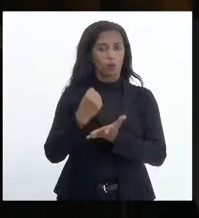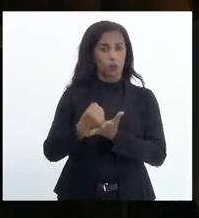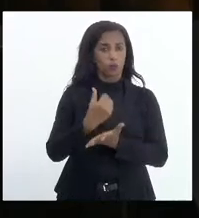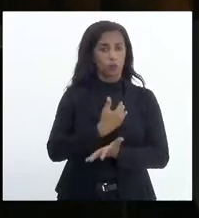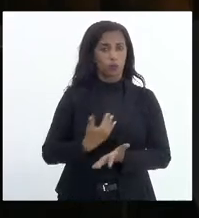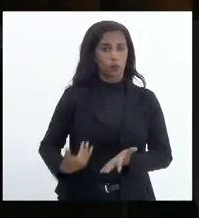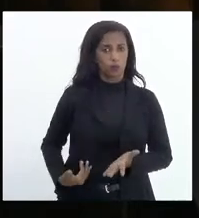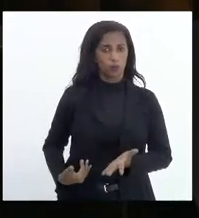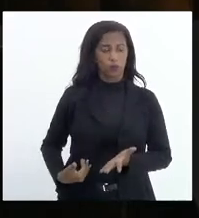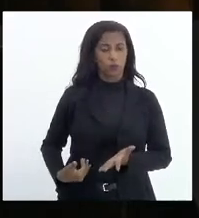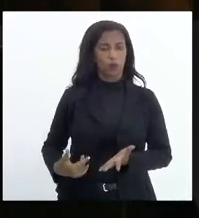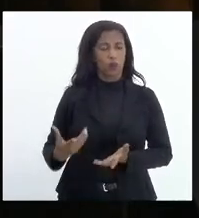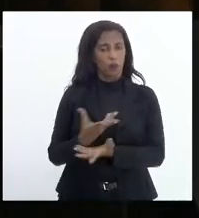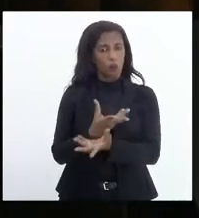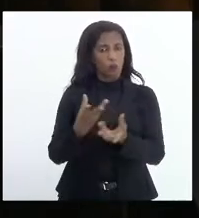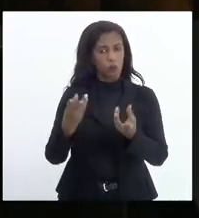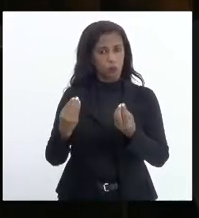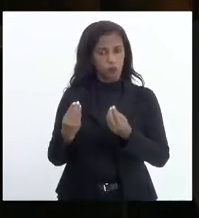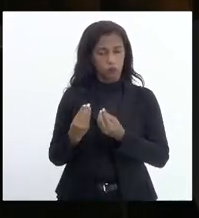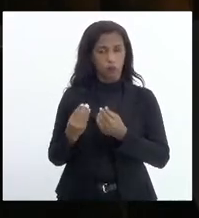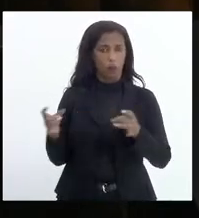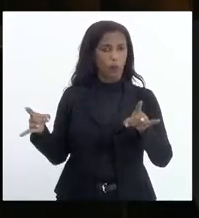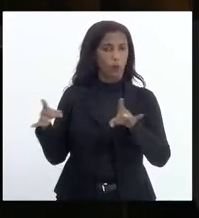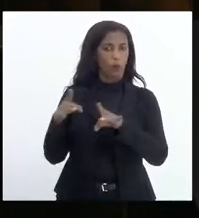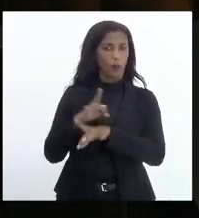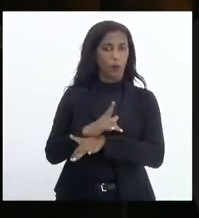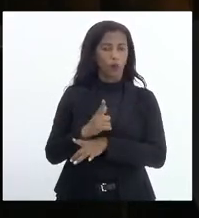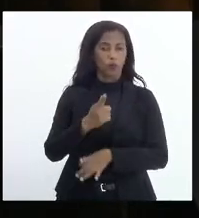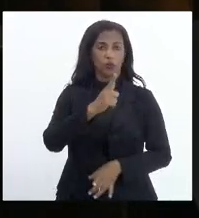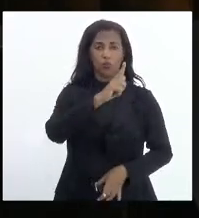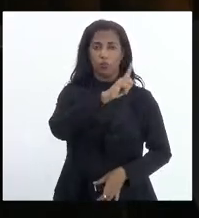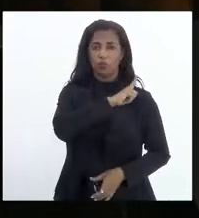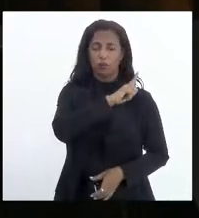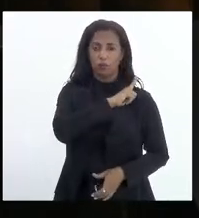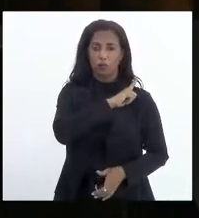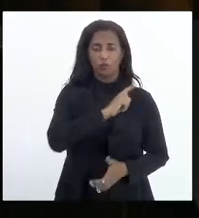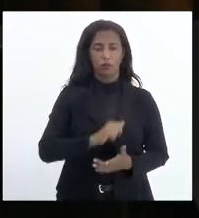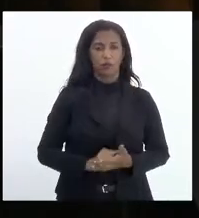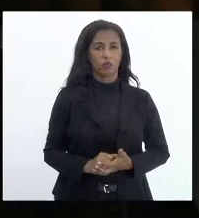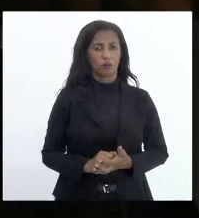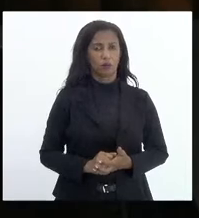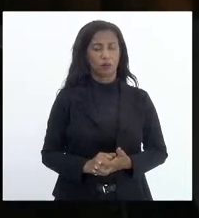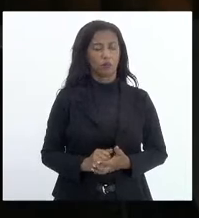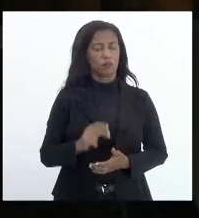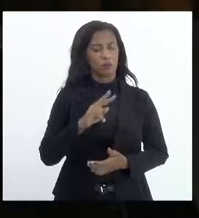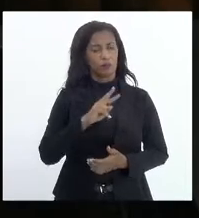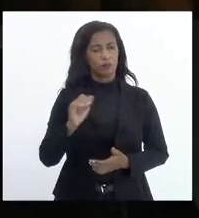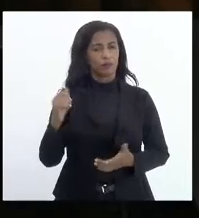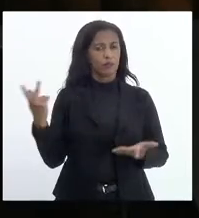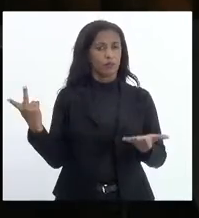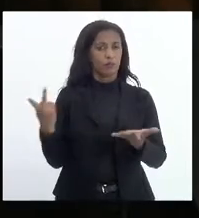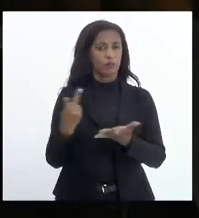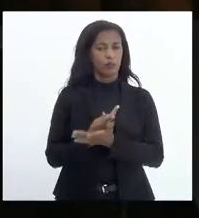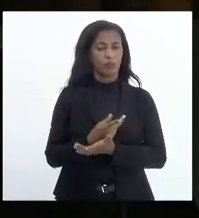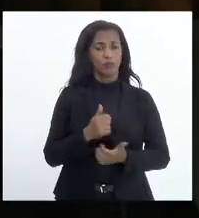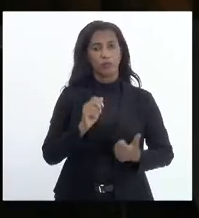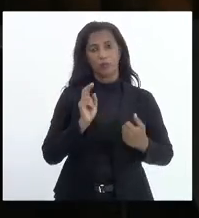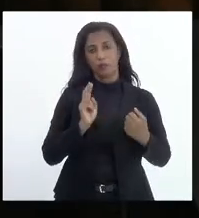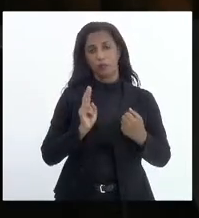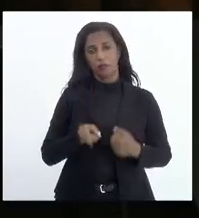de grande vulto e complexidade de gestão serão realizados para